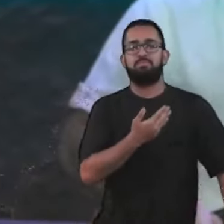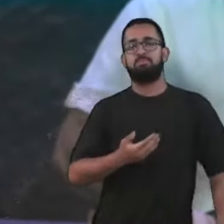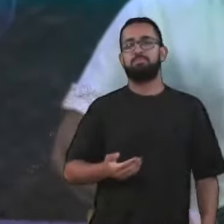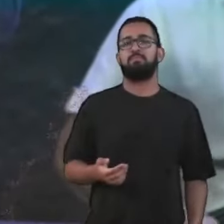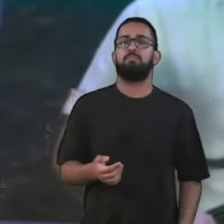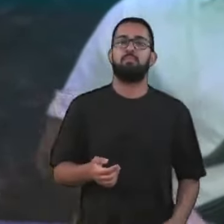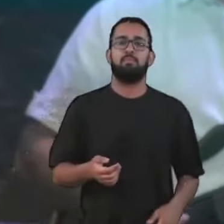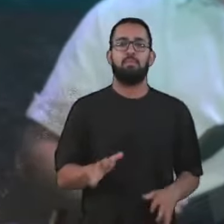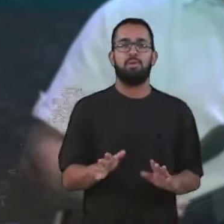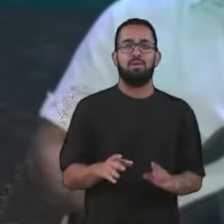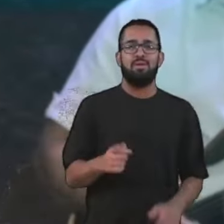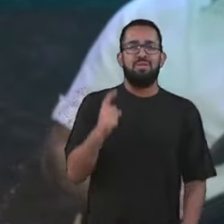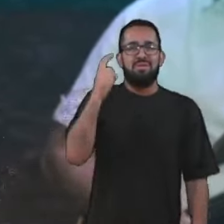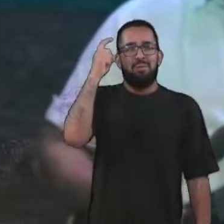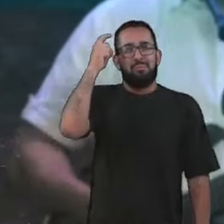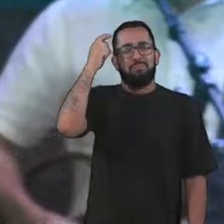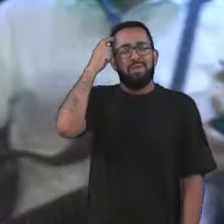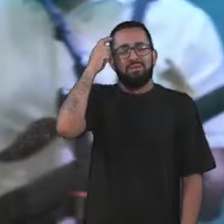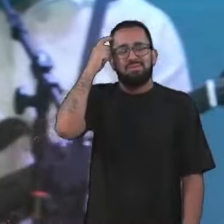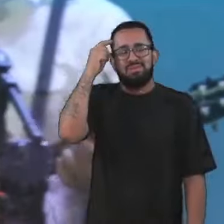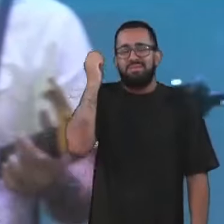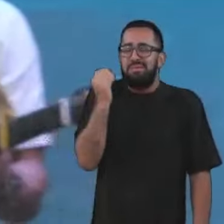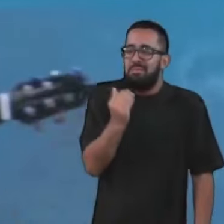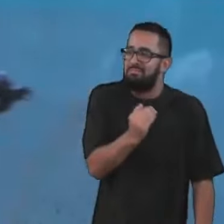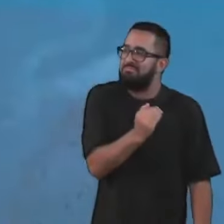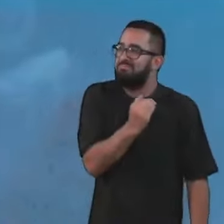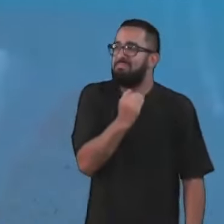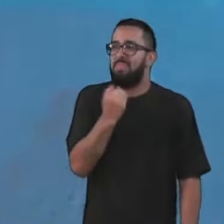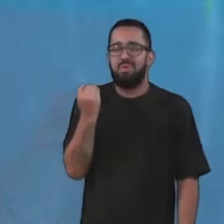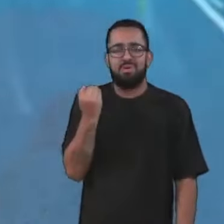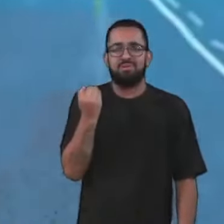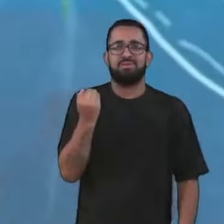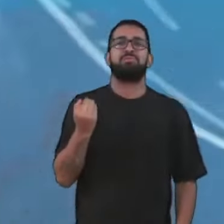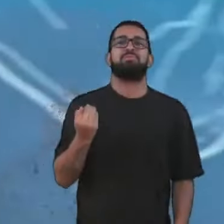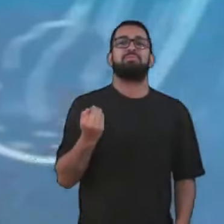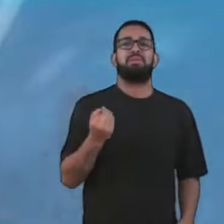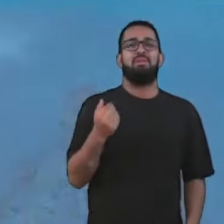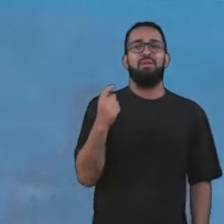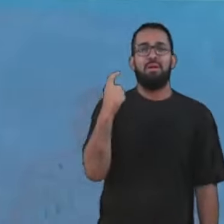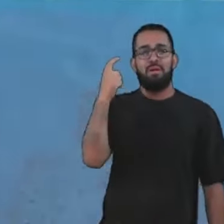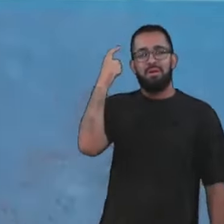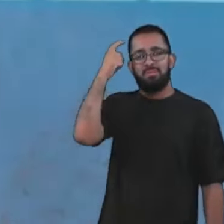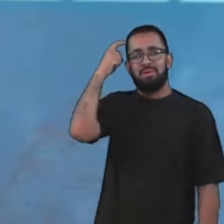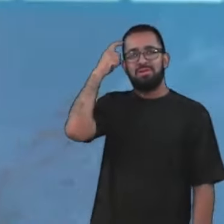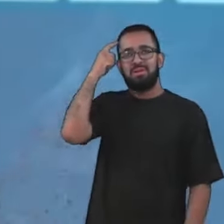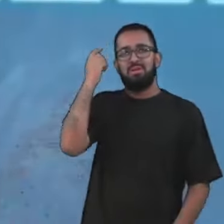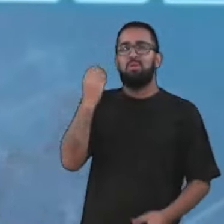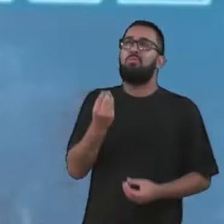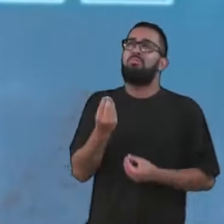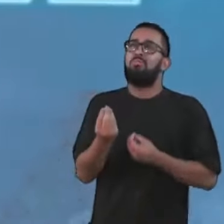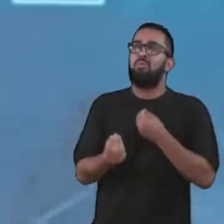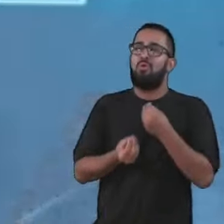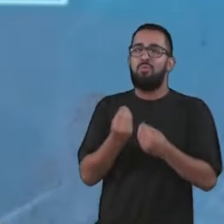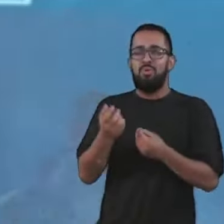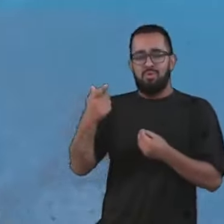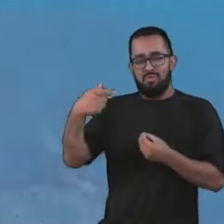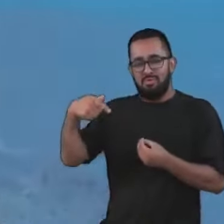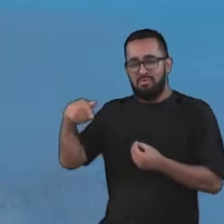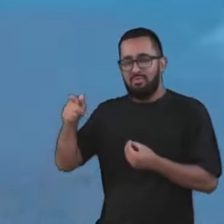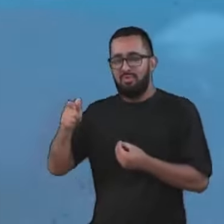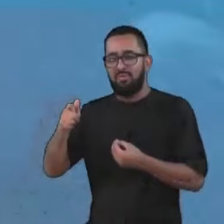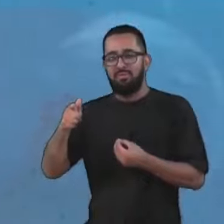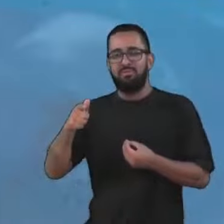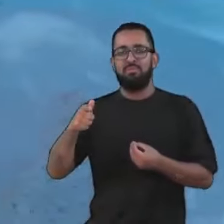morte, de tristeza, de solidão, contando histórias mentirosas para você,